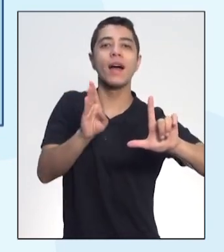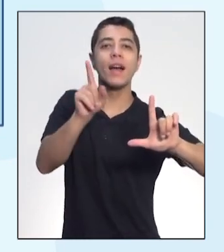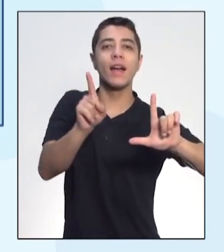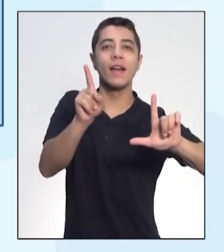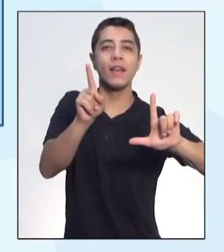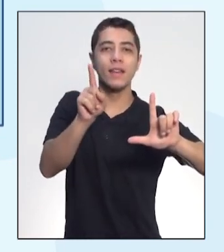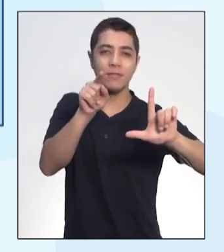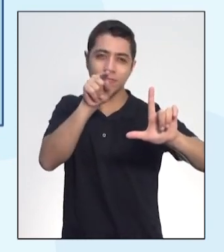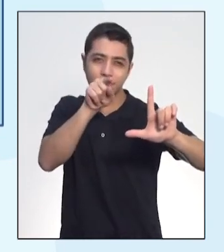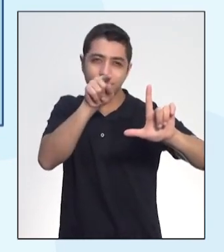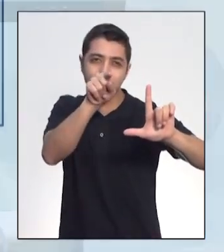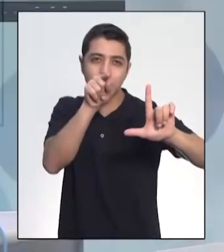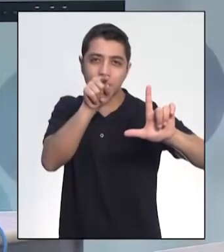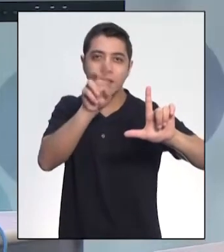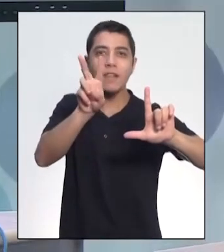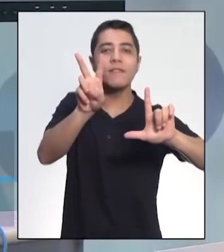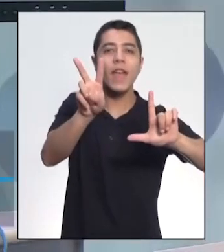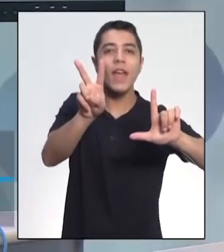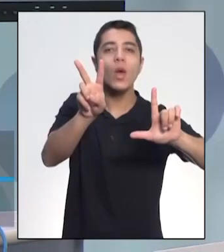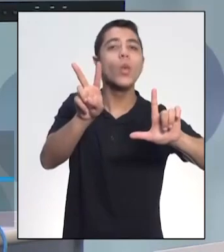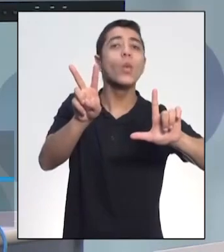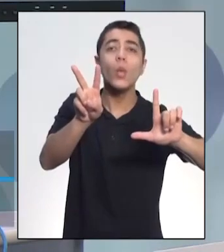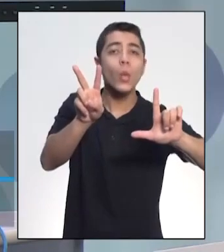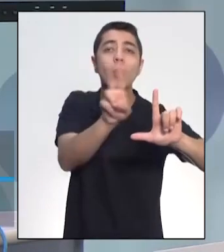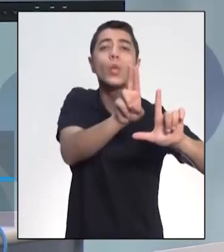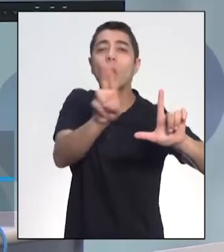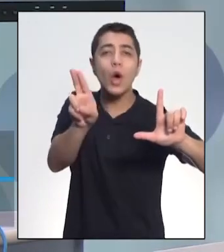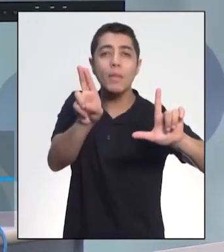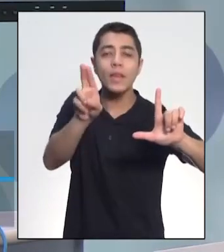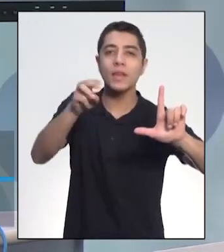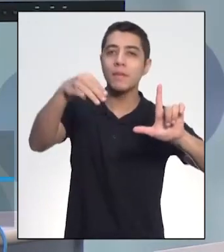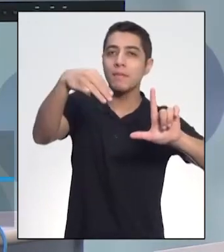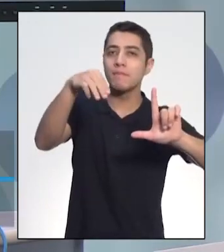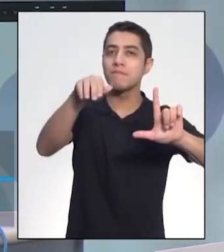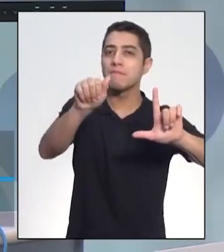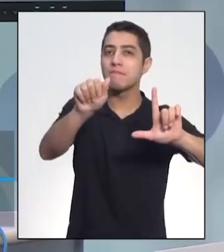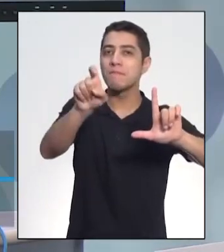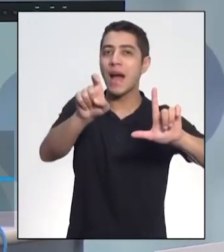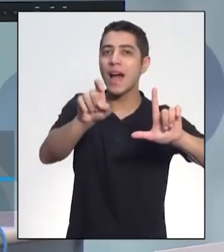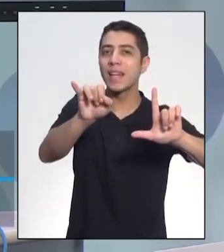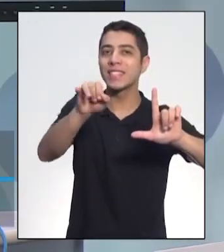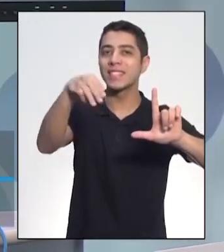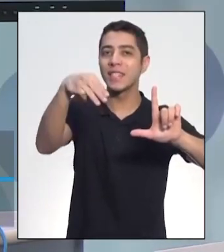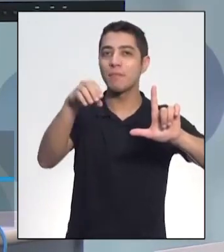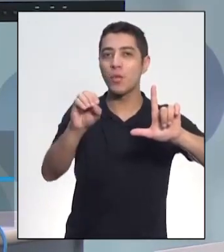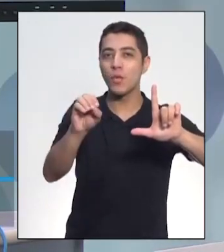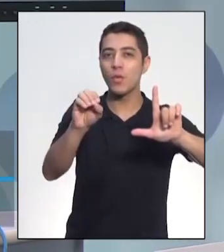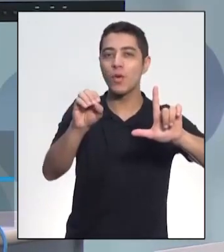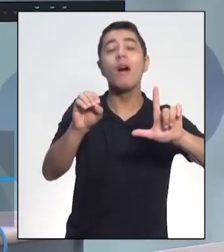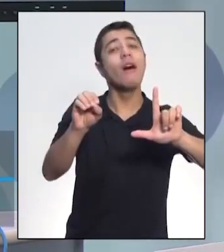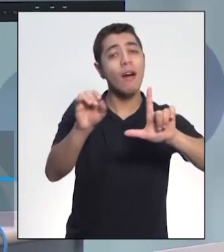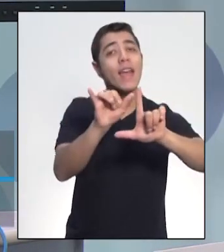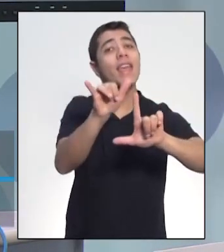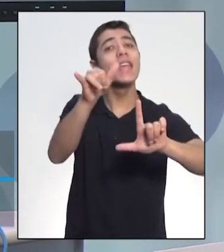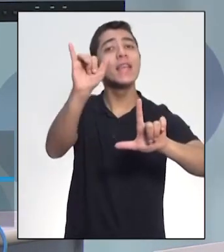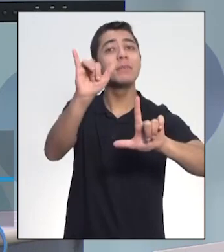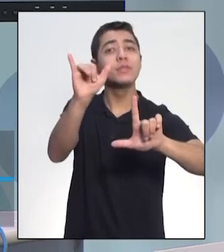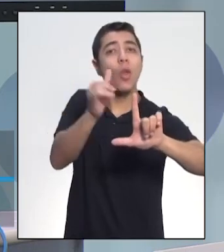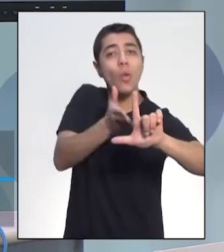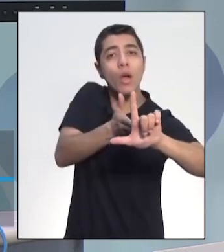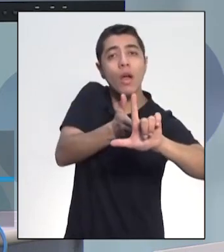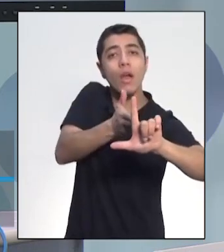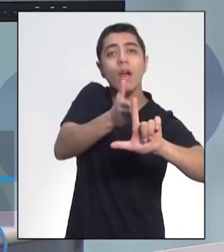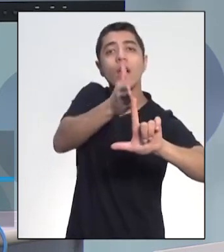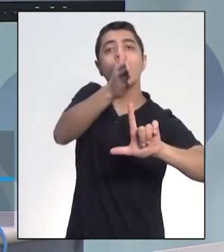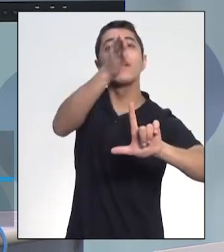Por quê? Esse vai ser o meu y máximo. É onde ele chega no máximo. Tudo bem? Então, para que serve o coeficiente A?